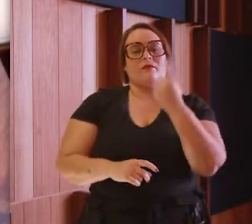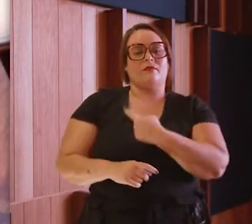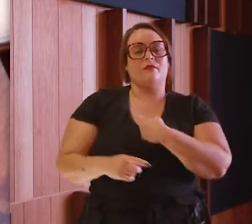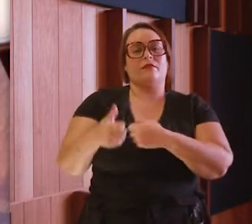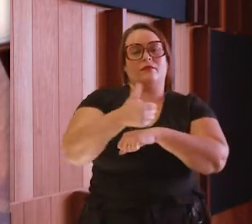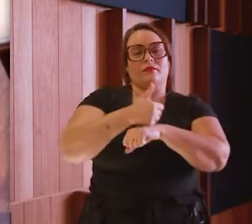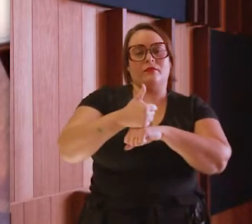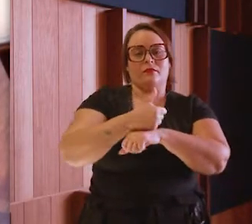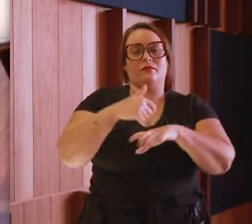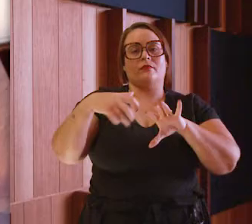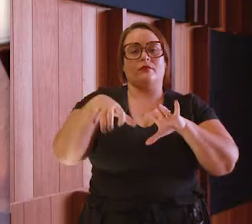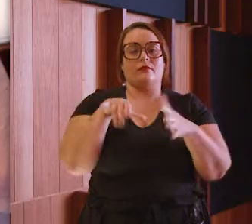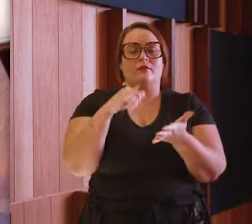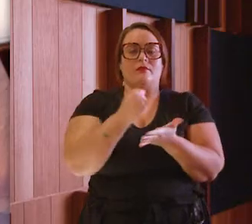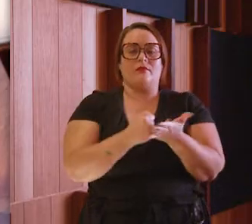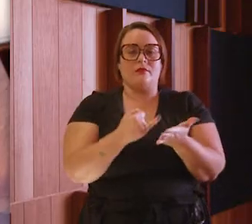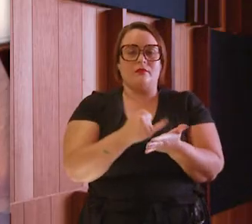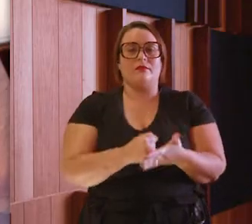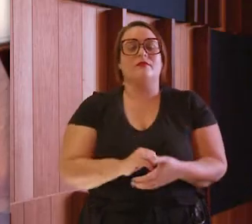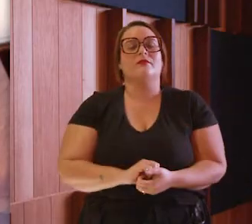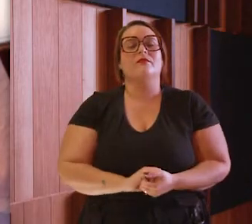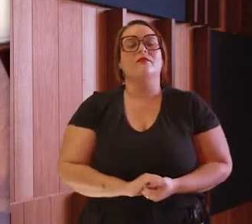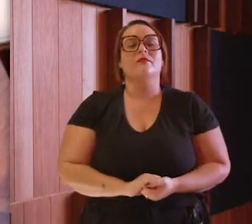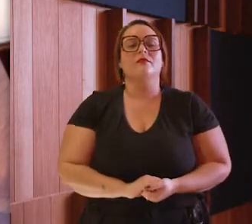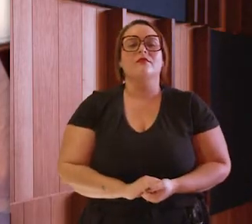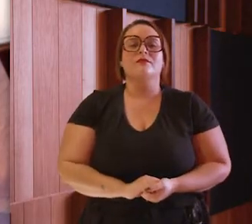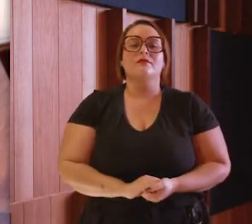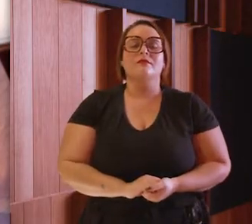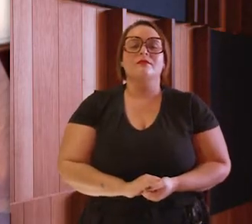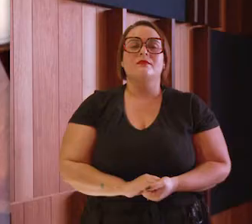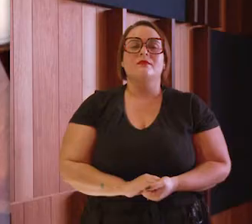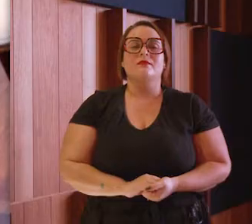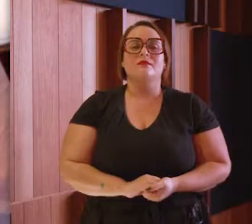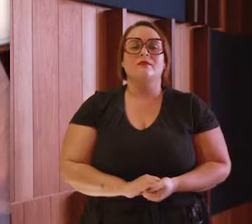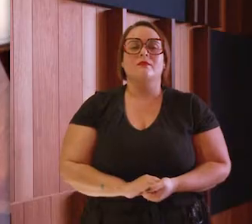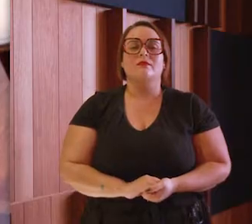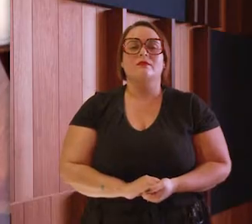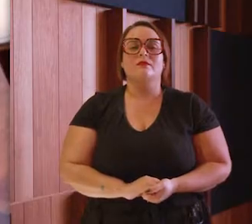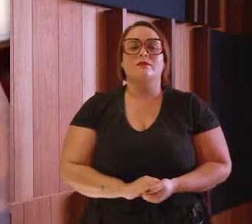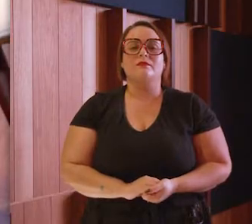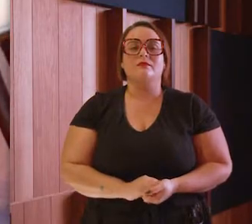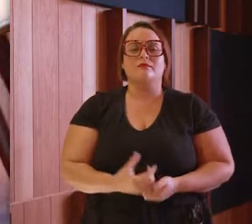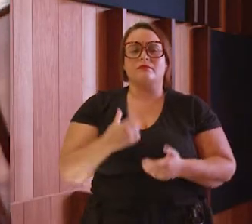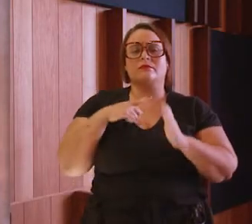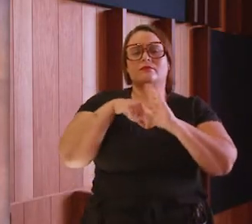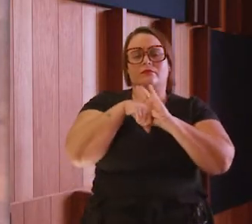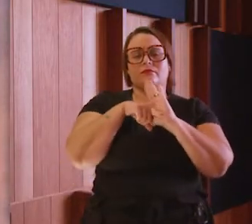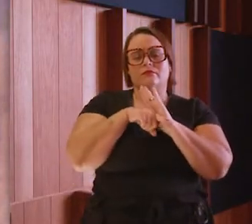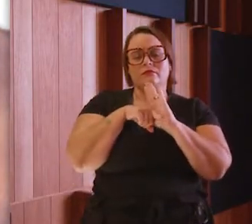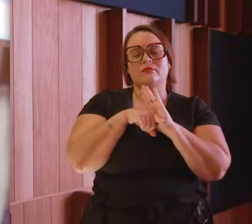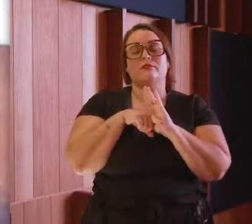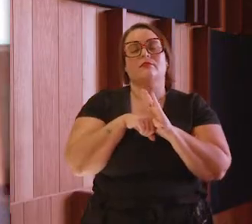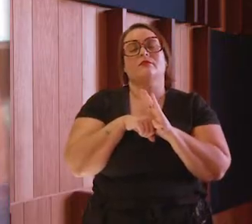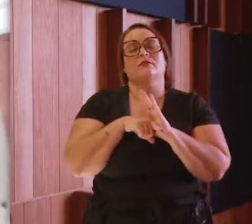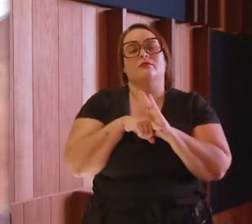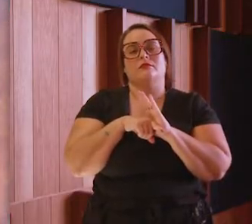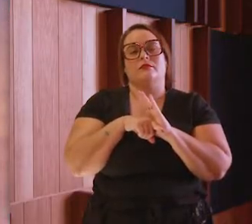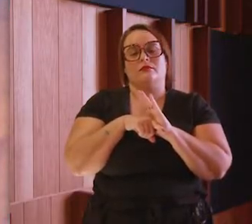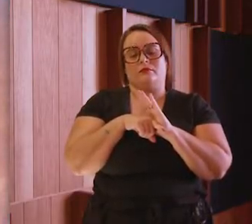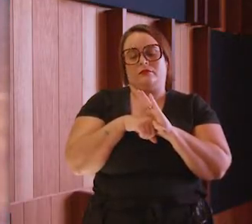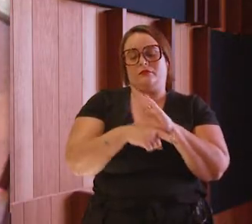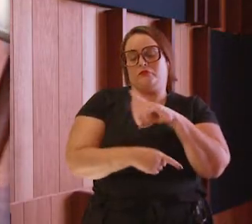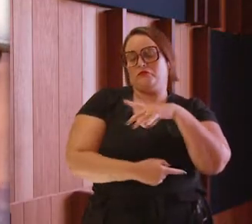tributária. Trazendo, além desta análise, uma